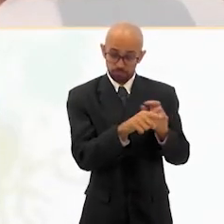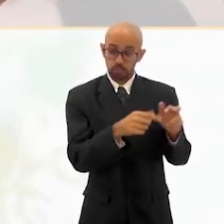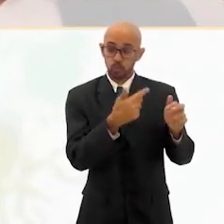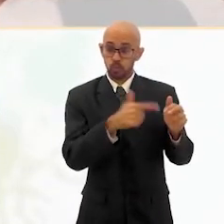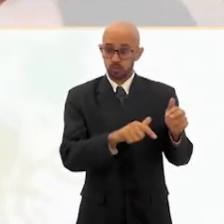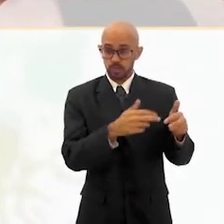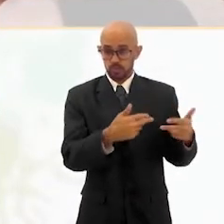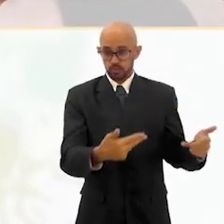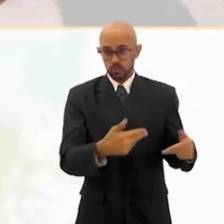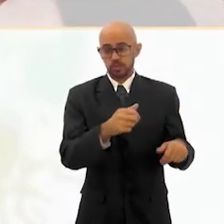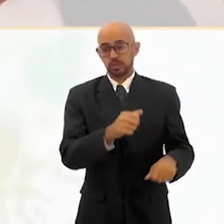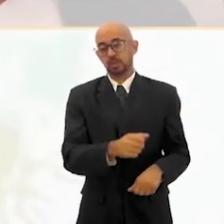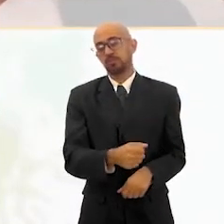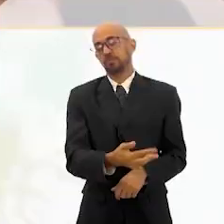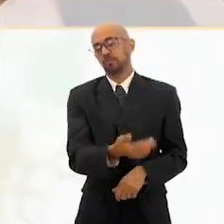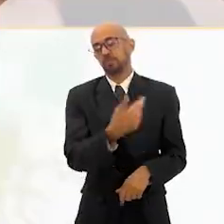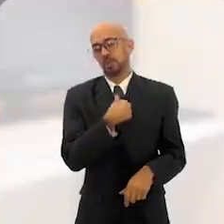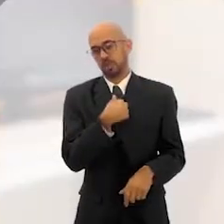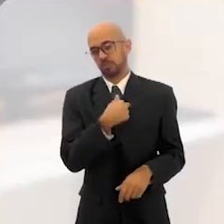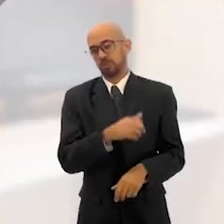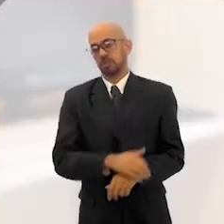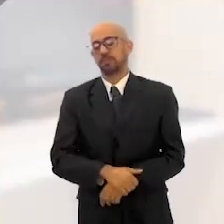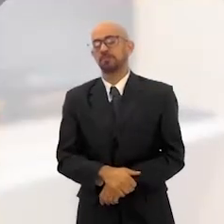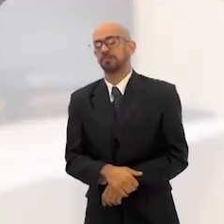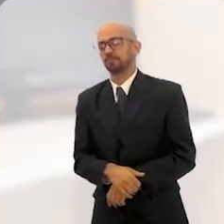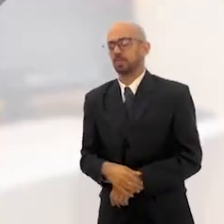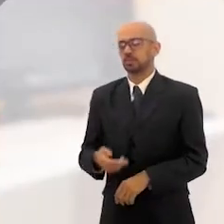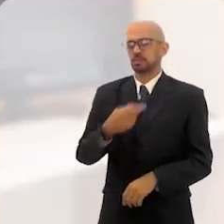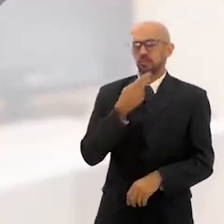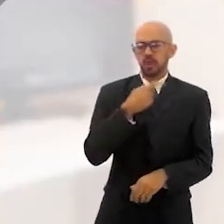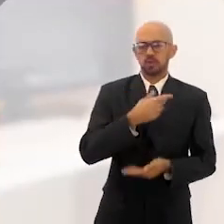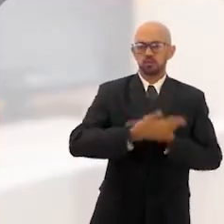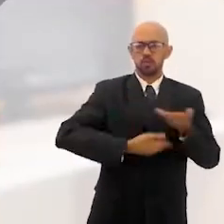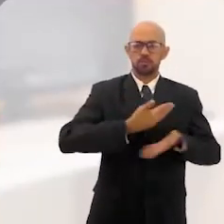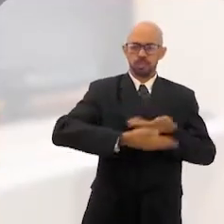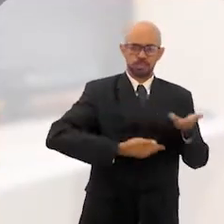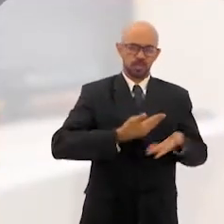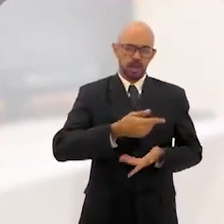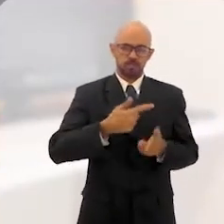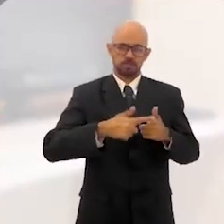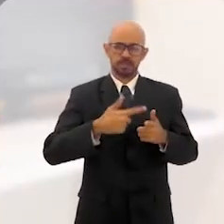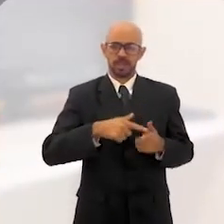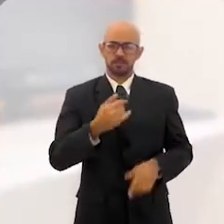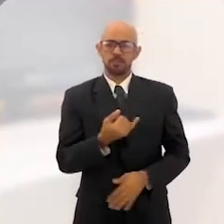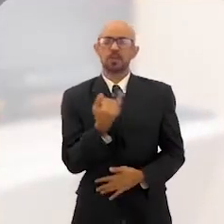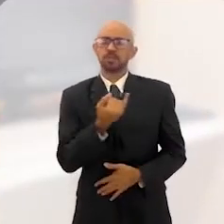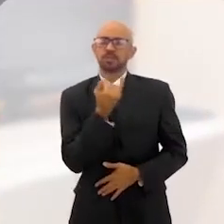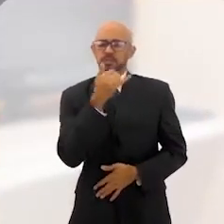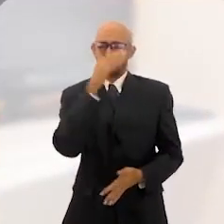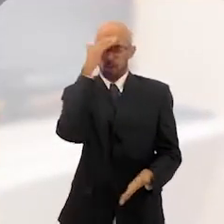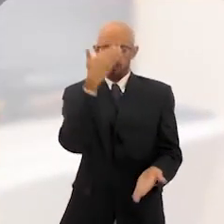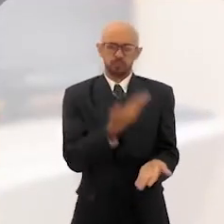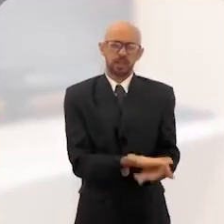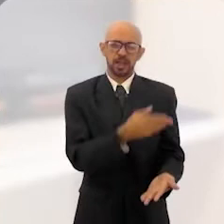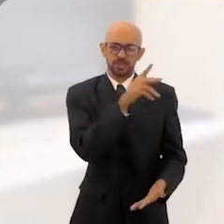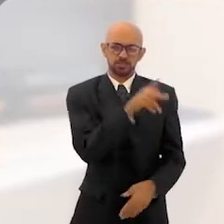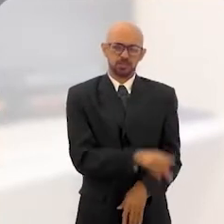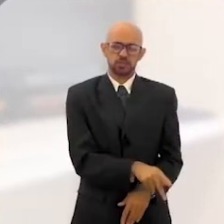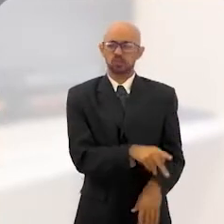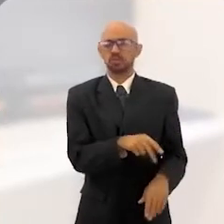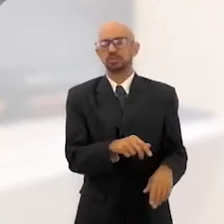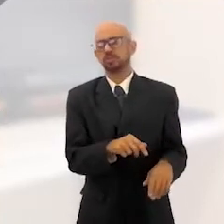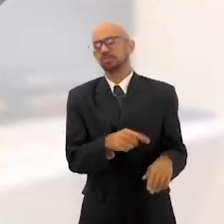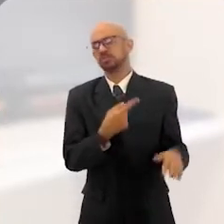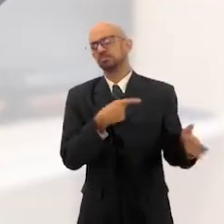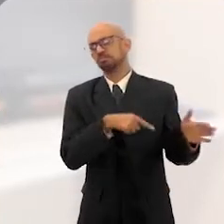baseada no que você me respondeu. Você falou de compartilhar, isso é tão importante compartilhar, confiar nas